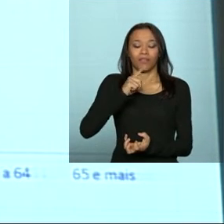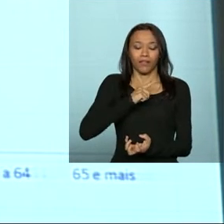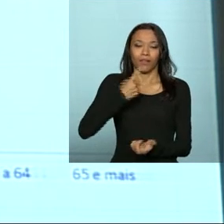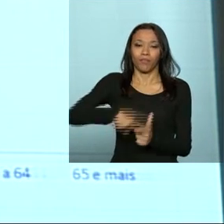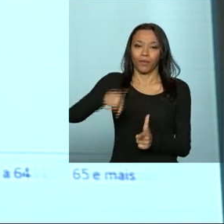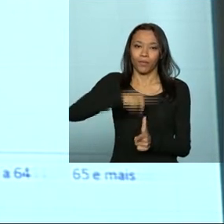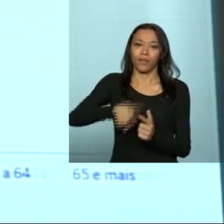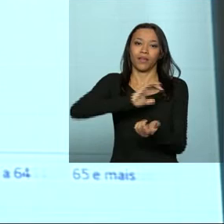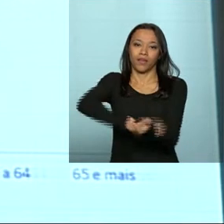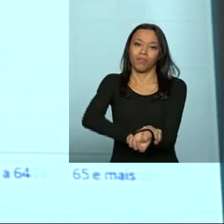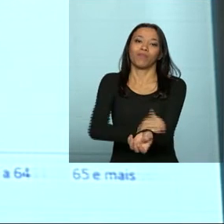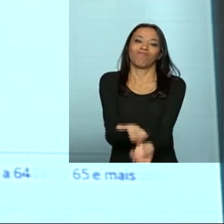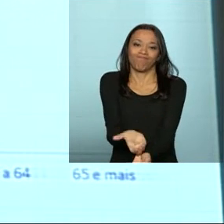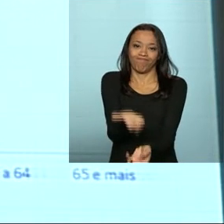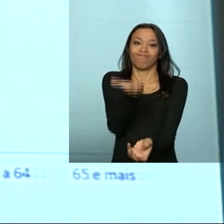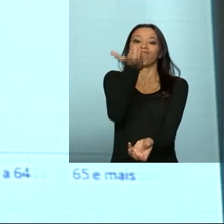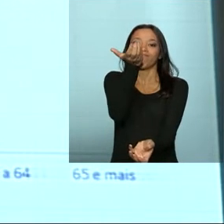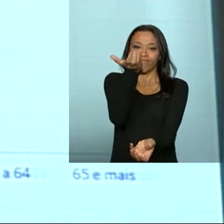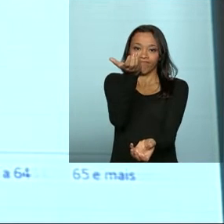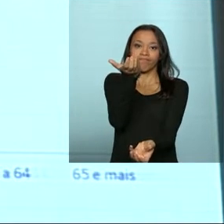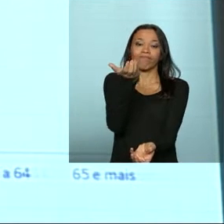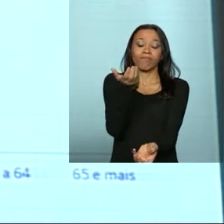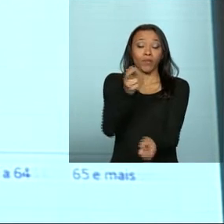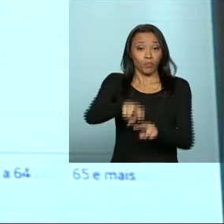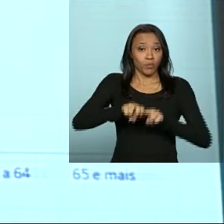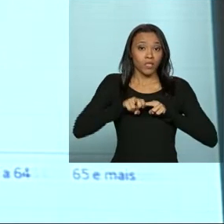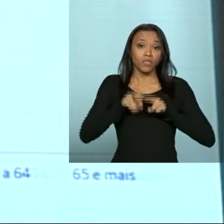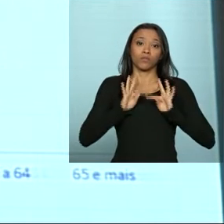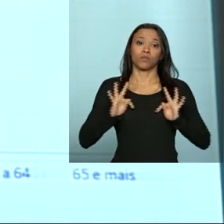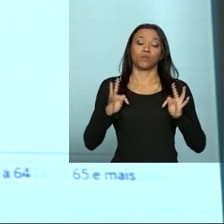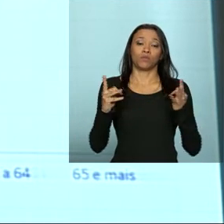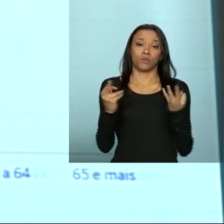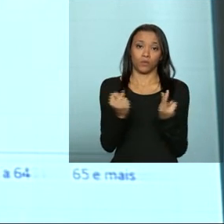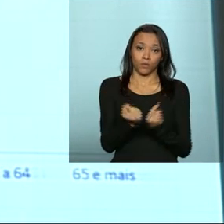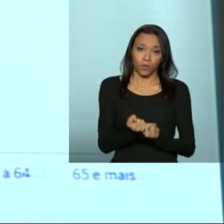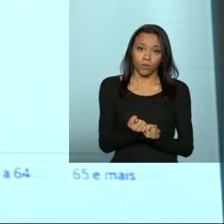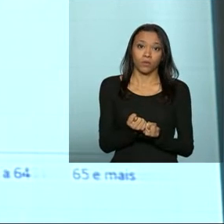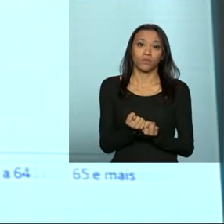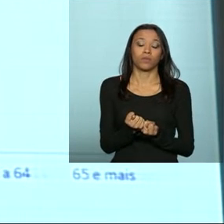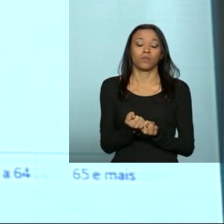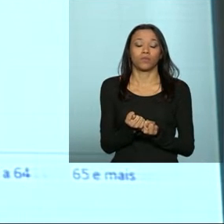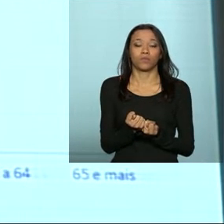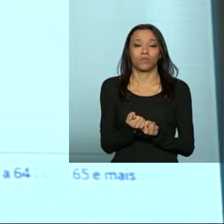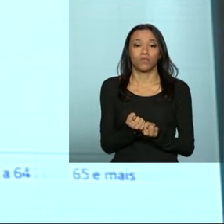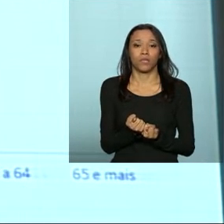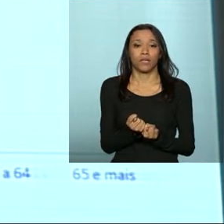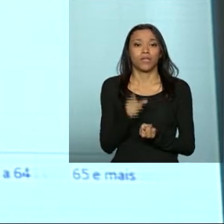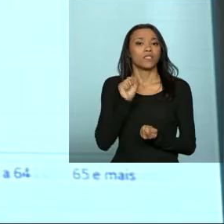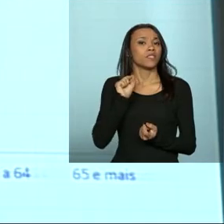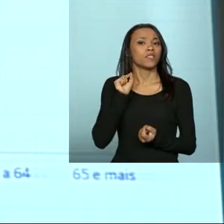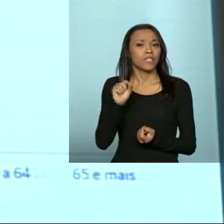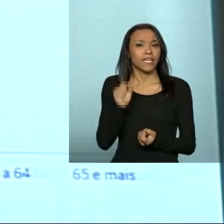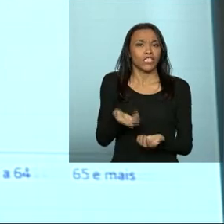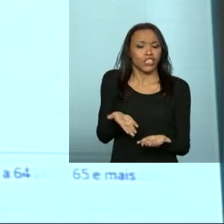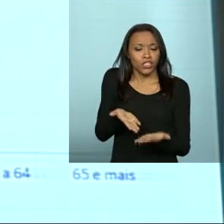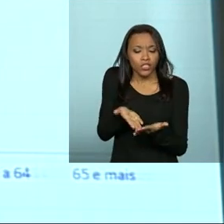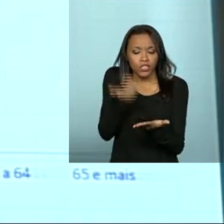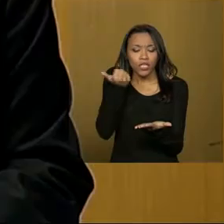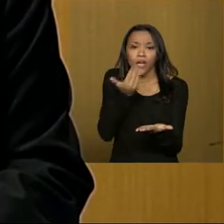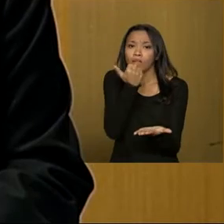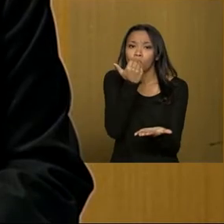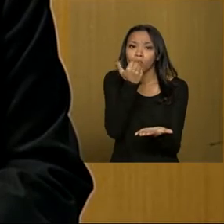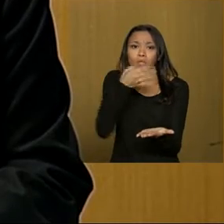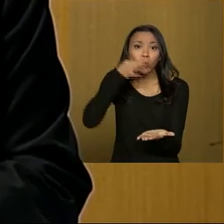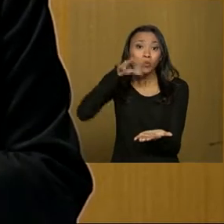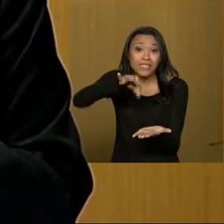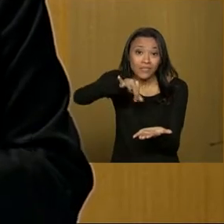arterial elevada. E, por isso, todos os benefícios, né, dessa retirada do sal dos alimentos, isso